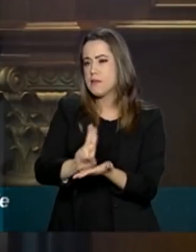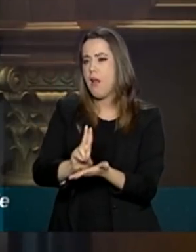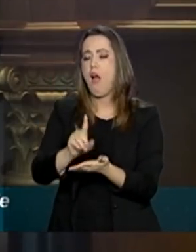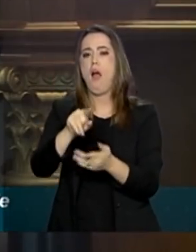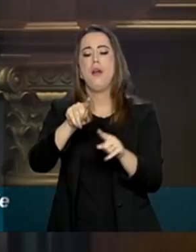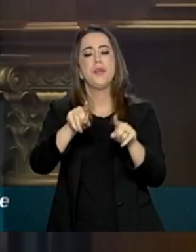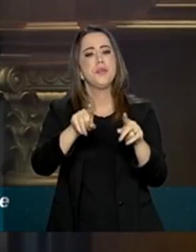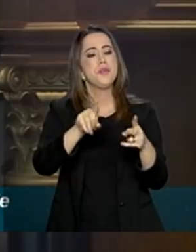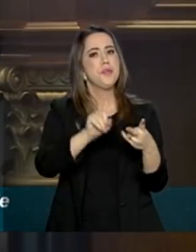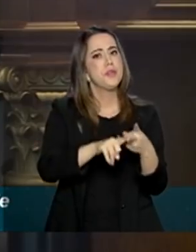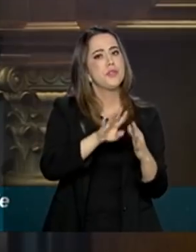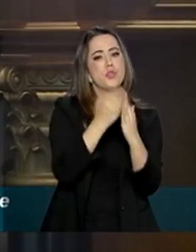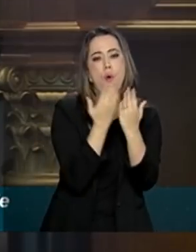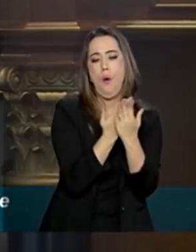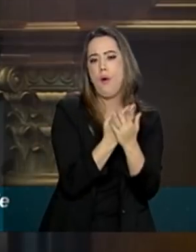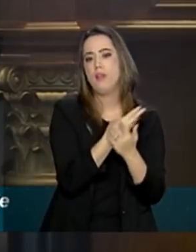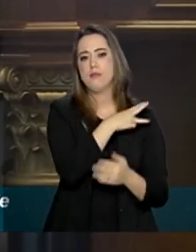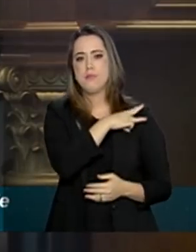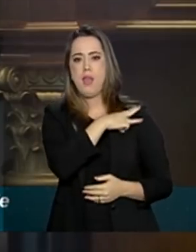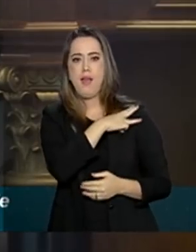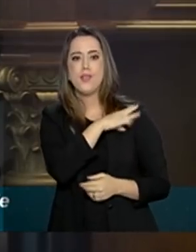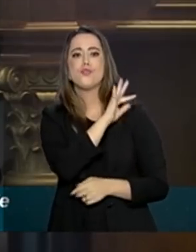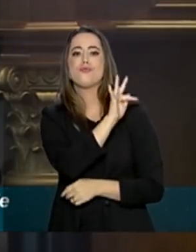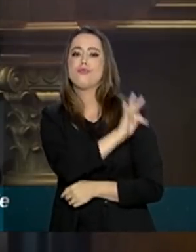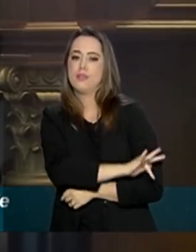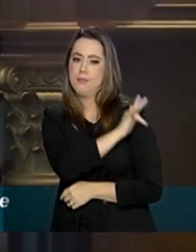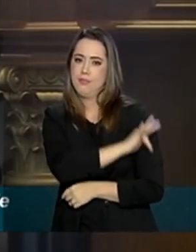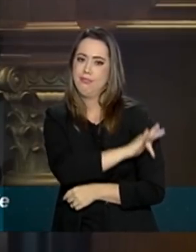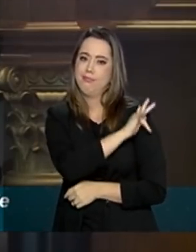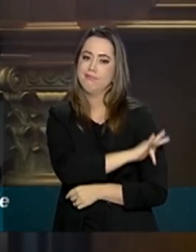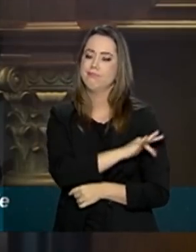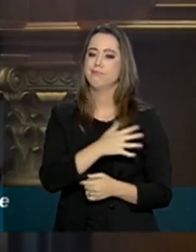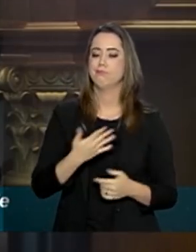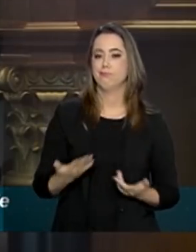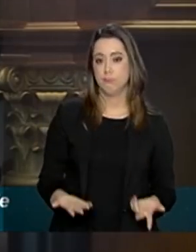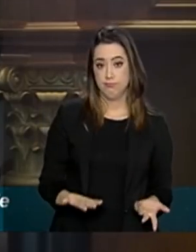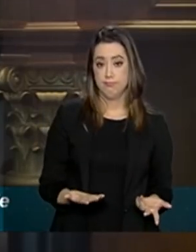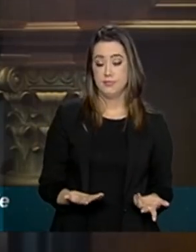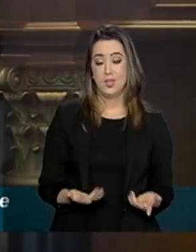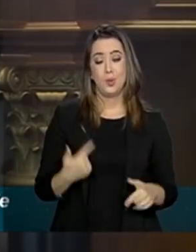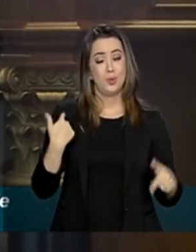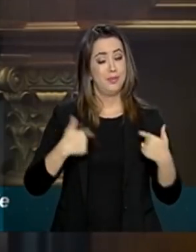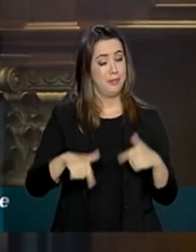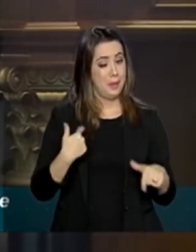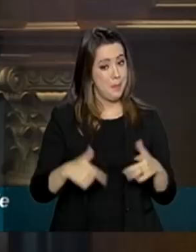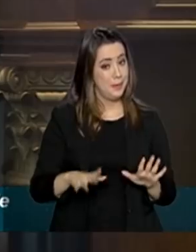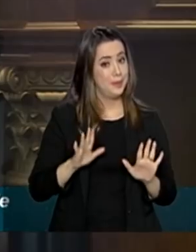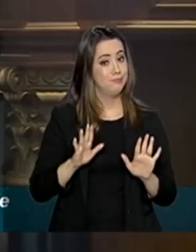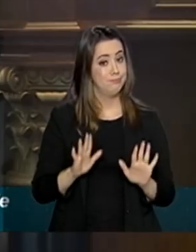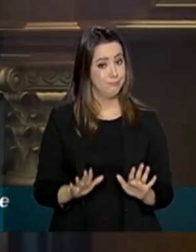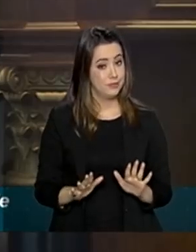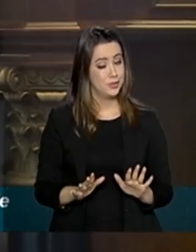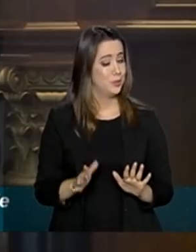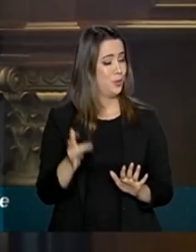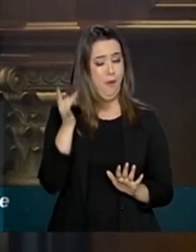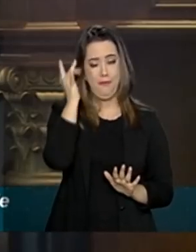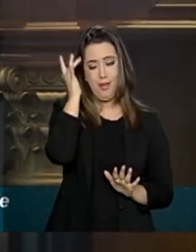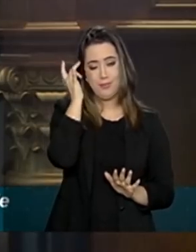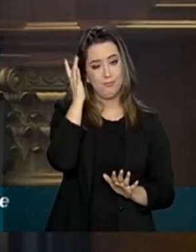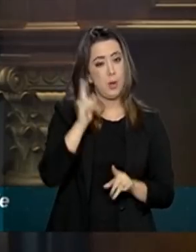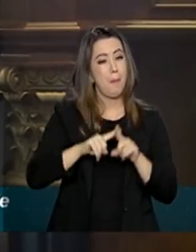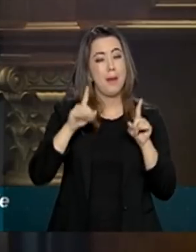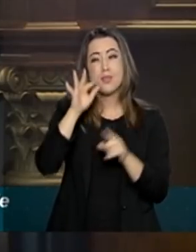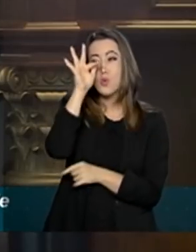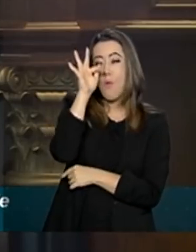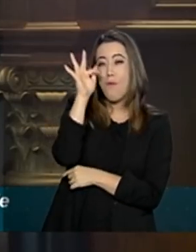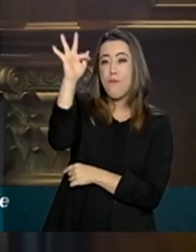escolas do ensino médio e fundamental. O trabalho não é fácil, mas com fé em